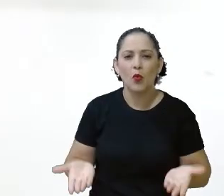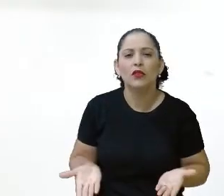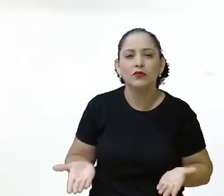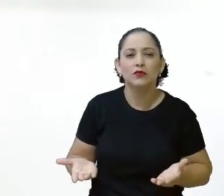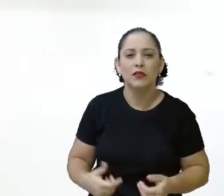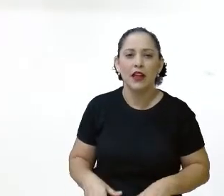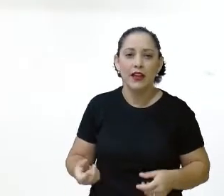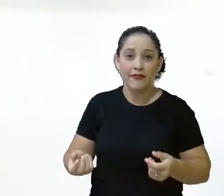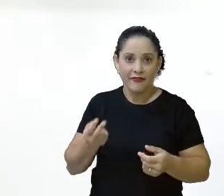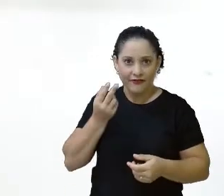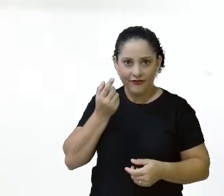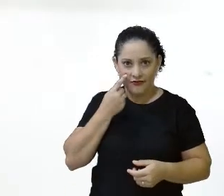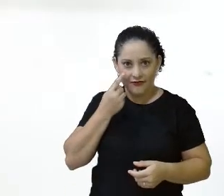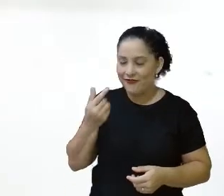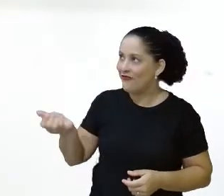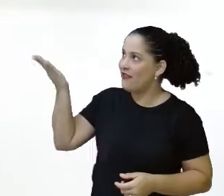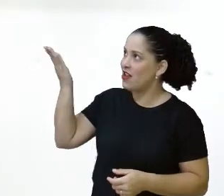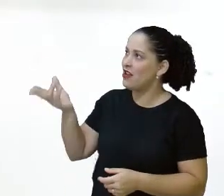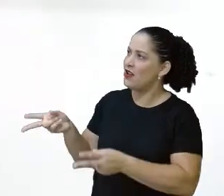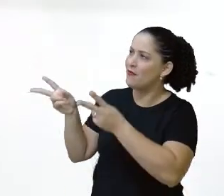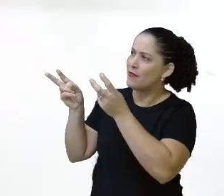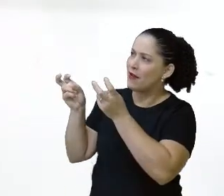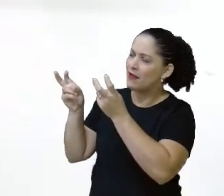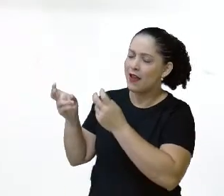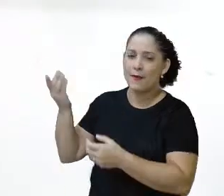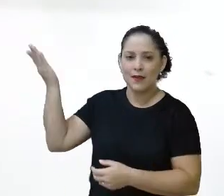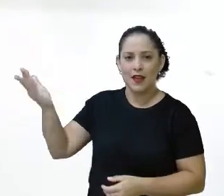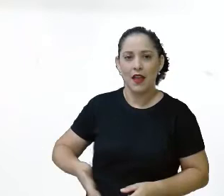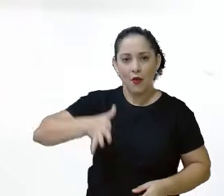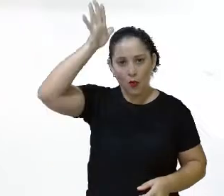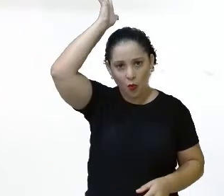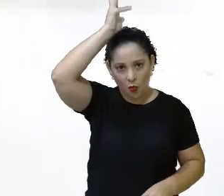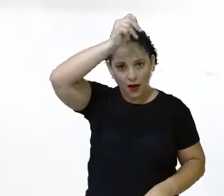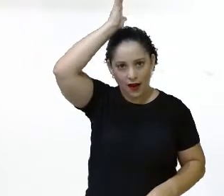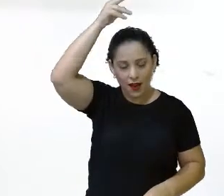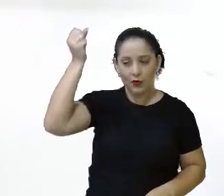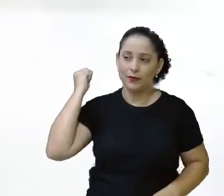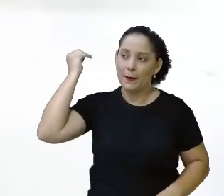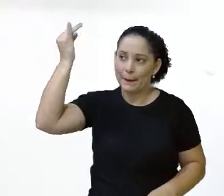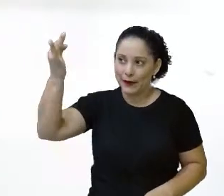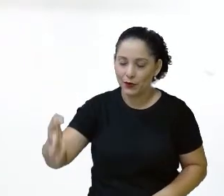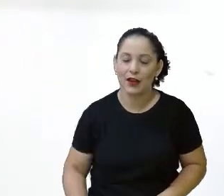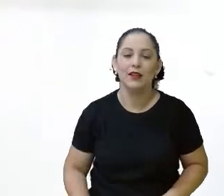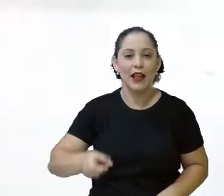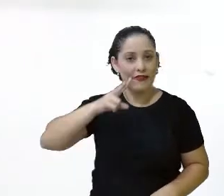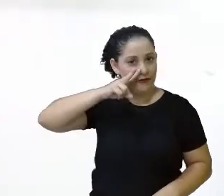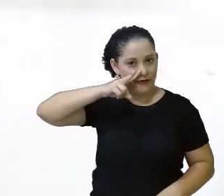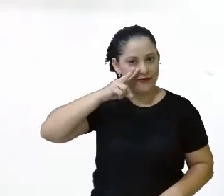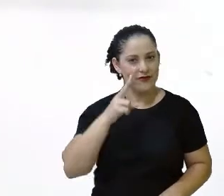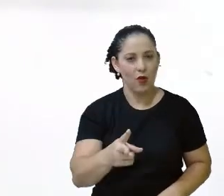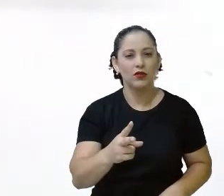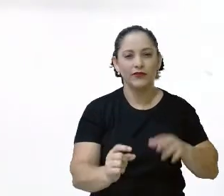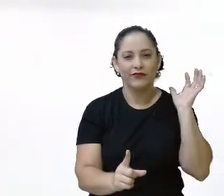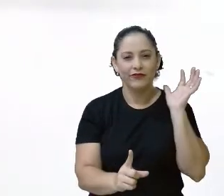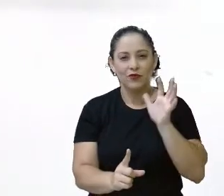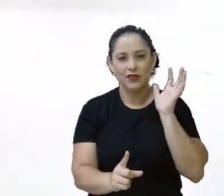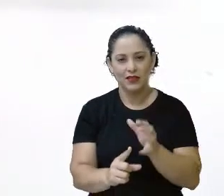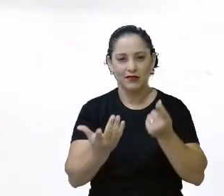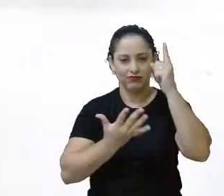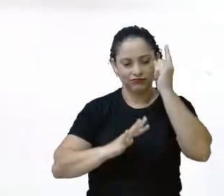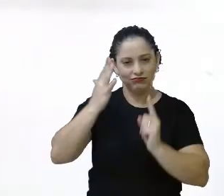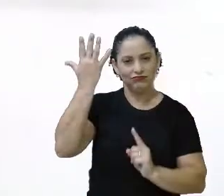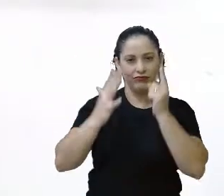Madrugada, nós estamos falando com certeza de uma manifestação cultural muito forte na nossa cidade e que tem